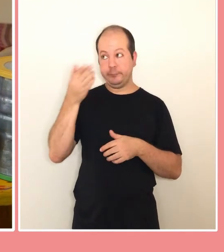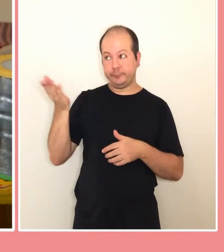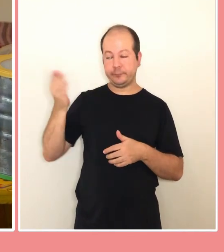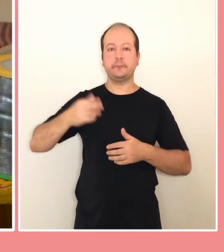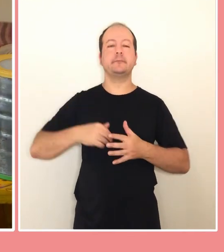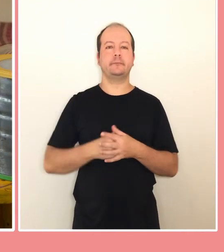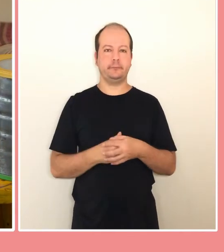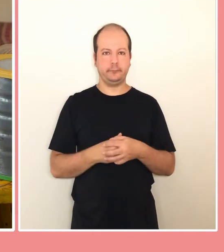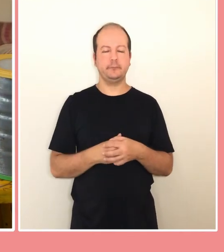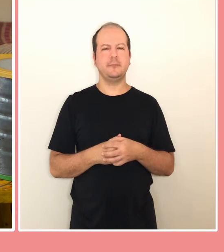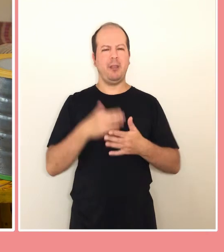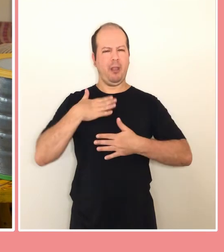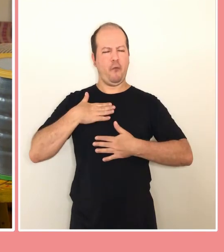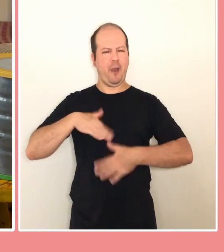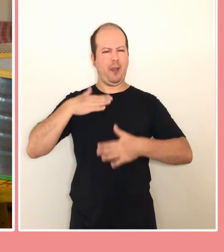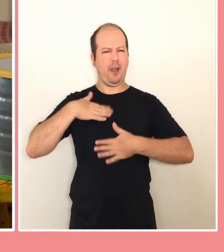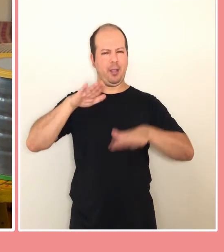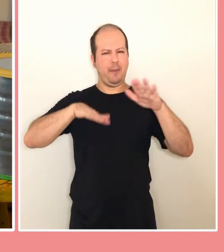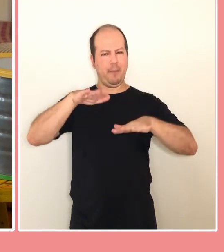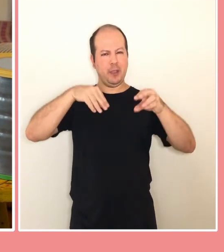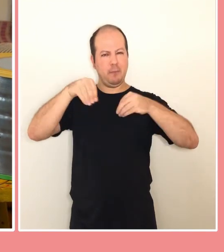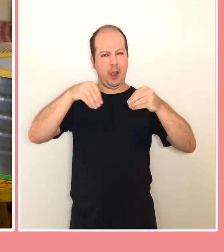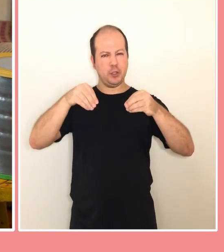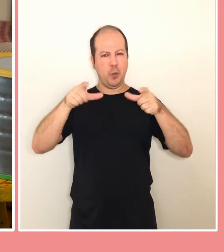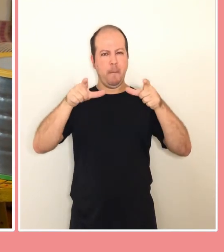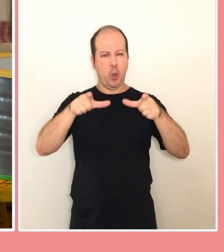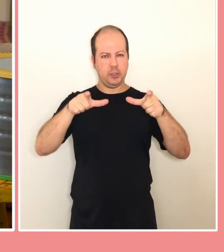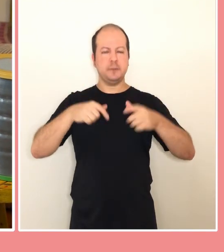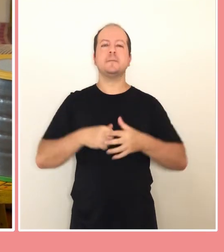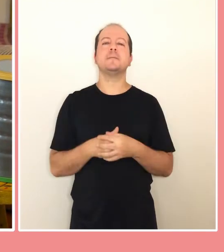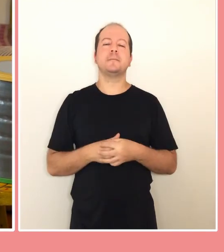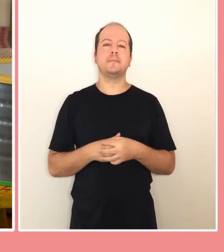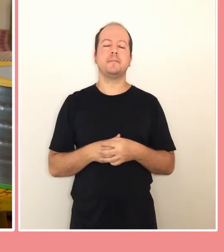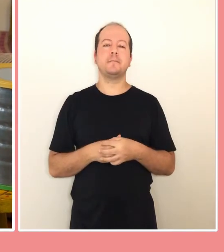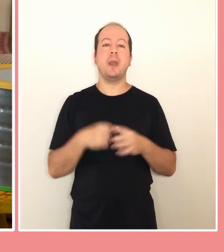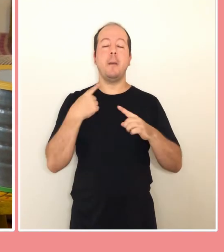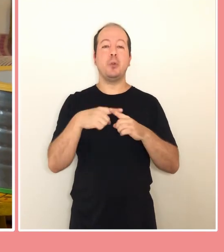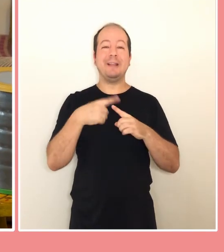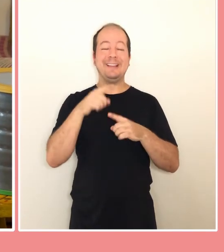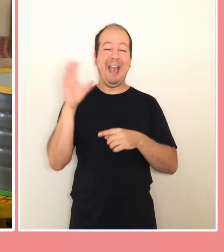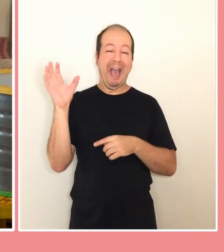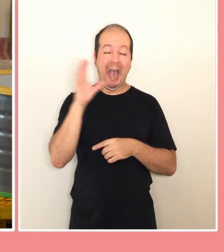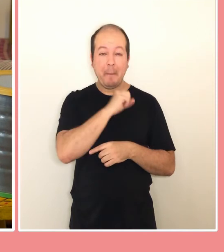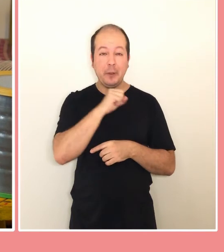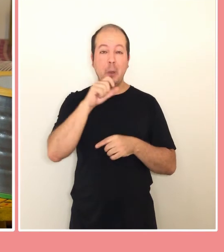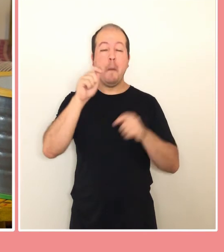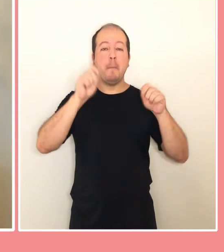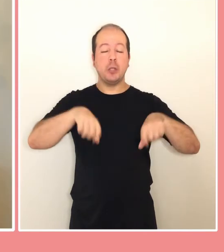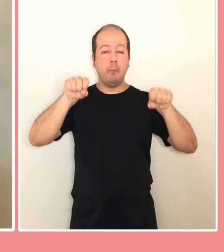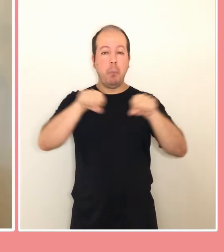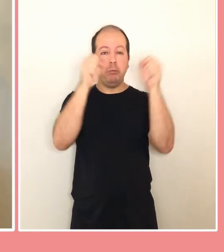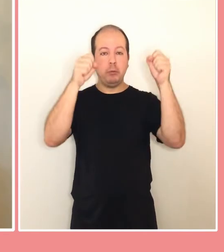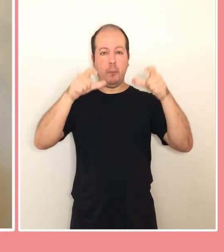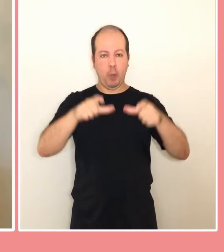bem vagarosamente, dependendo do plástico, para não acontecer de rachar o pote.